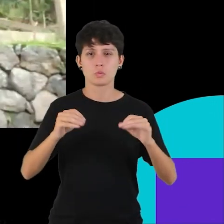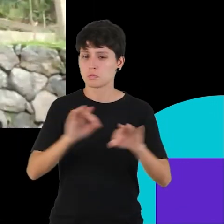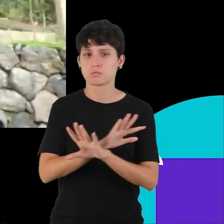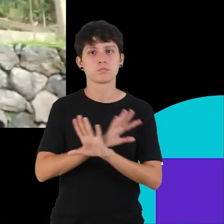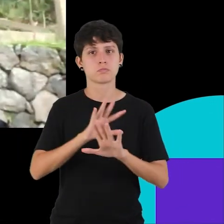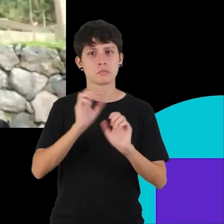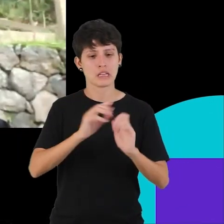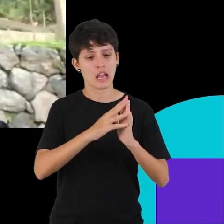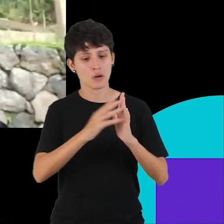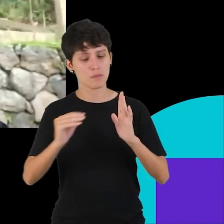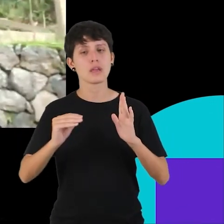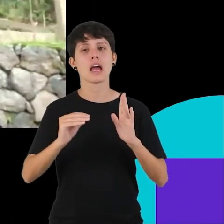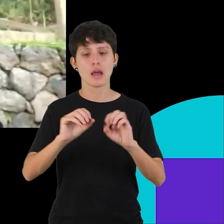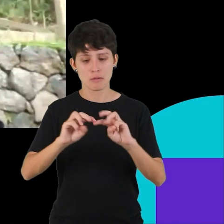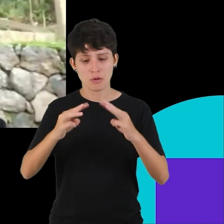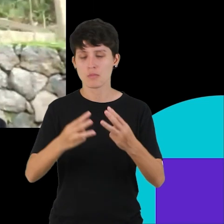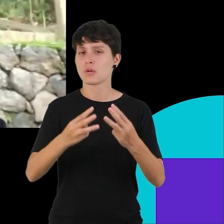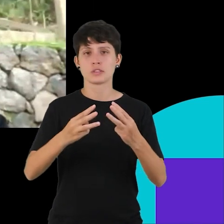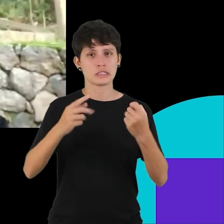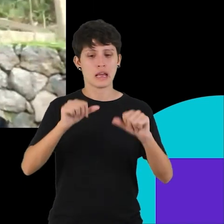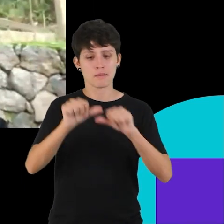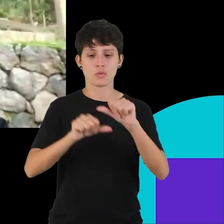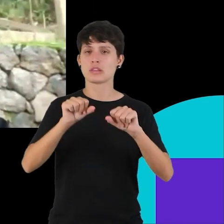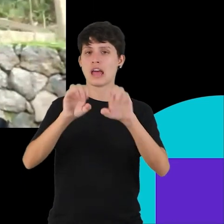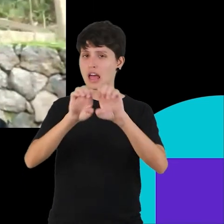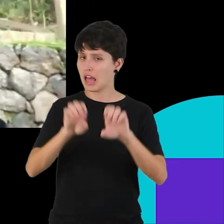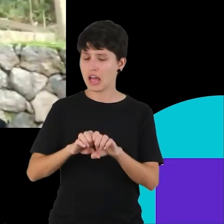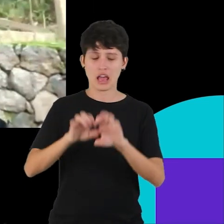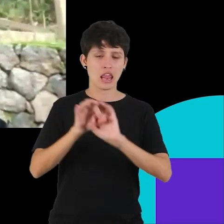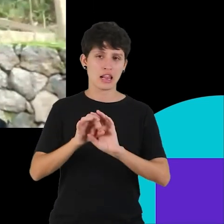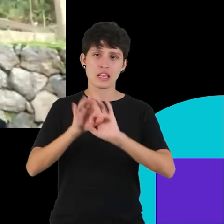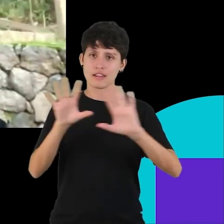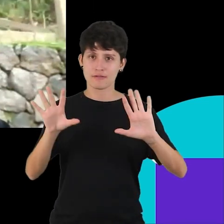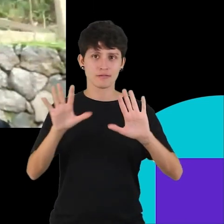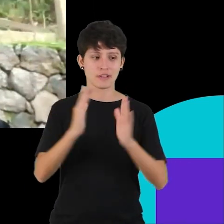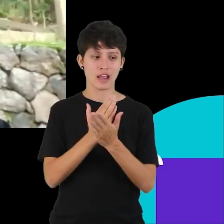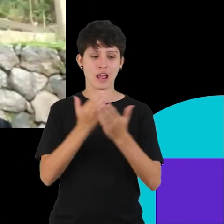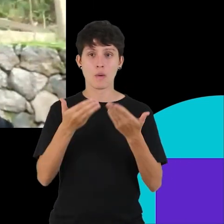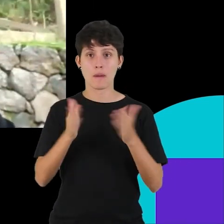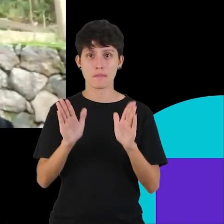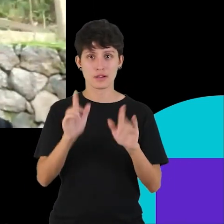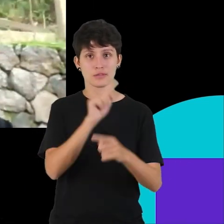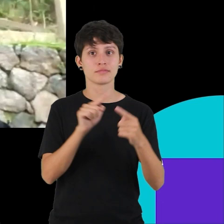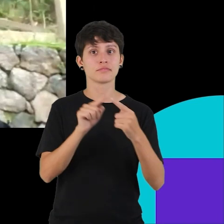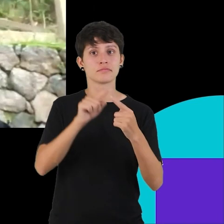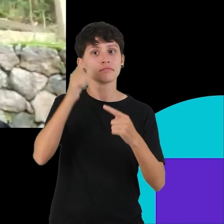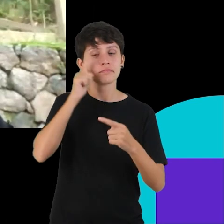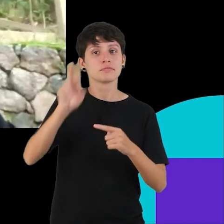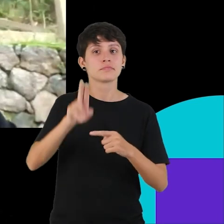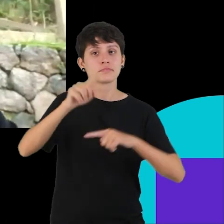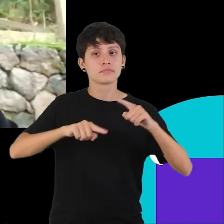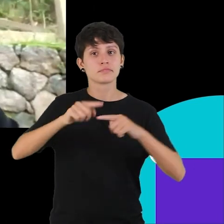gripado ou gripada. Então, isso é uma tendência, né, um padrão. Quando você desce mais o nível, o sistema, você começa a entender por que você vem